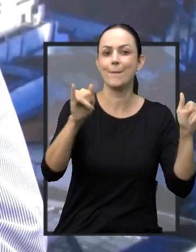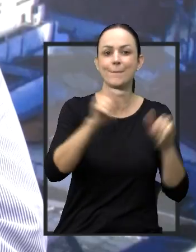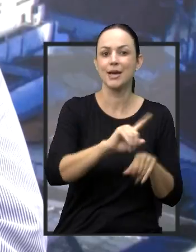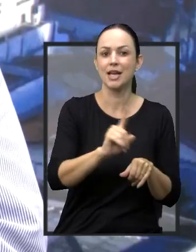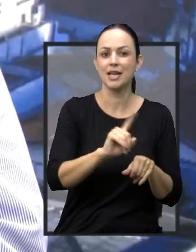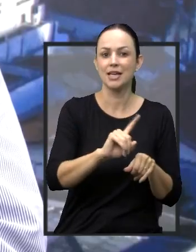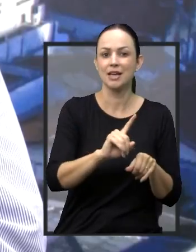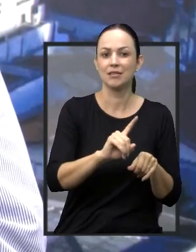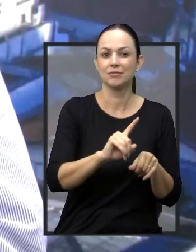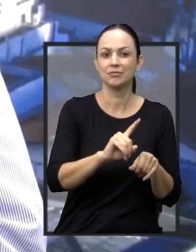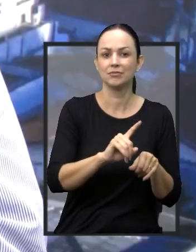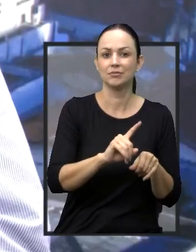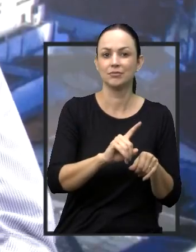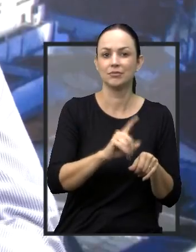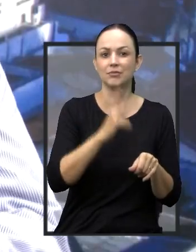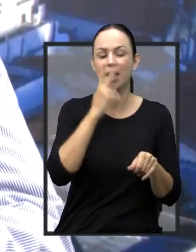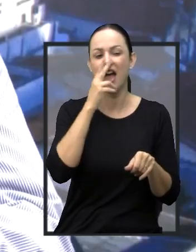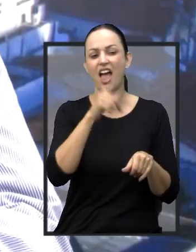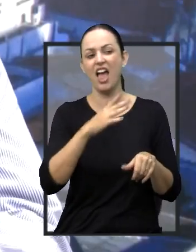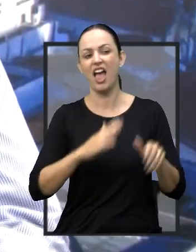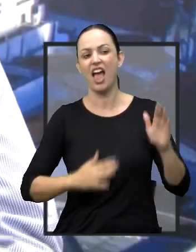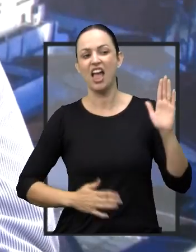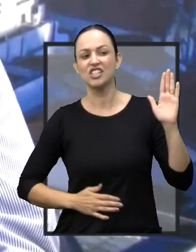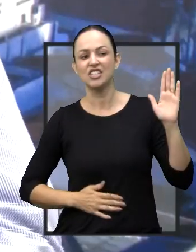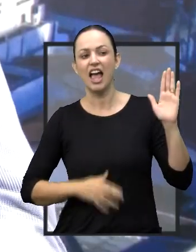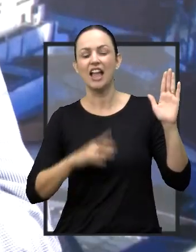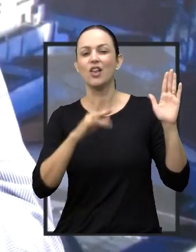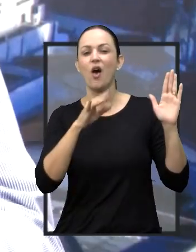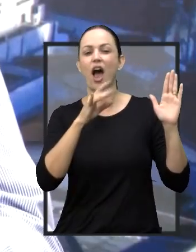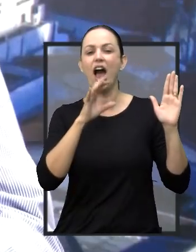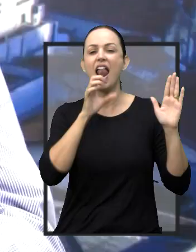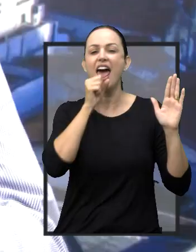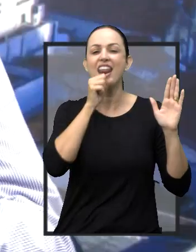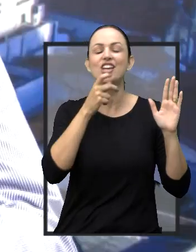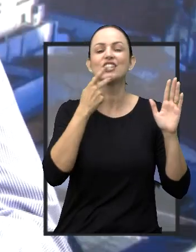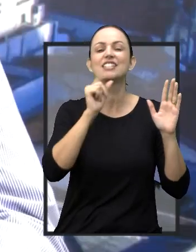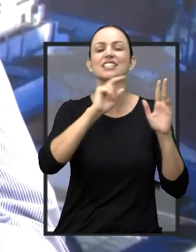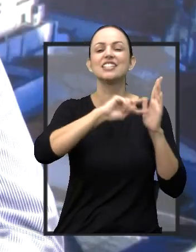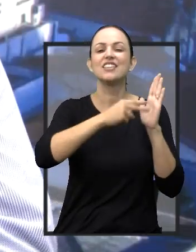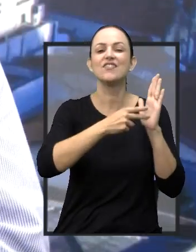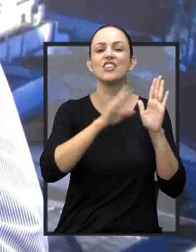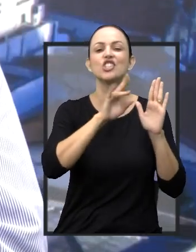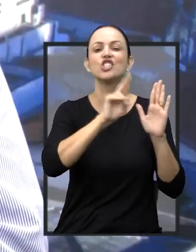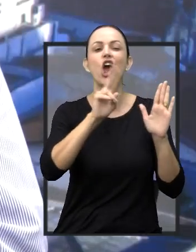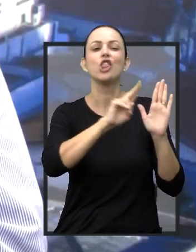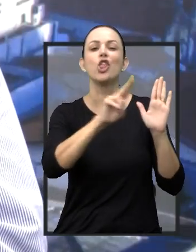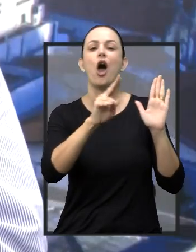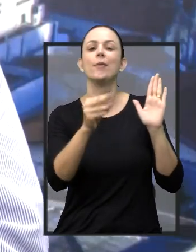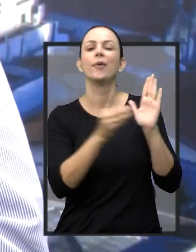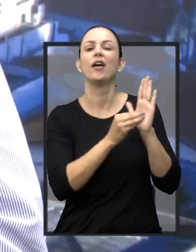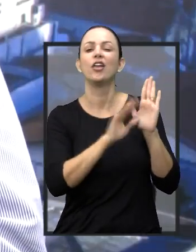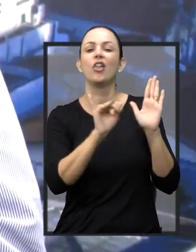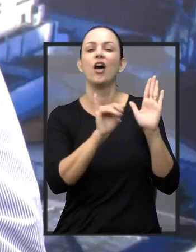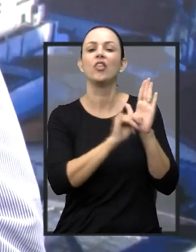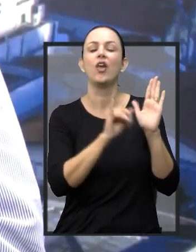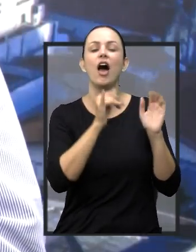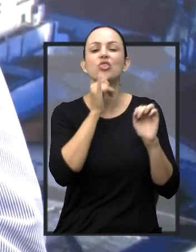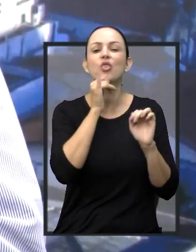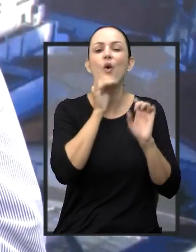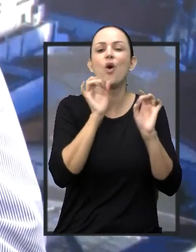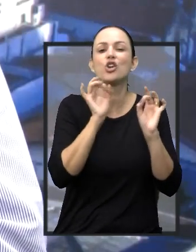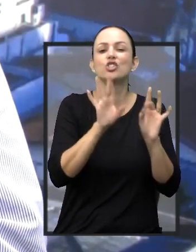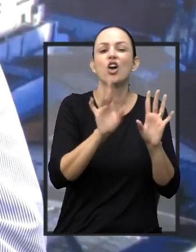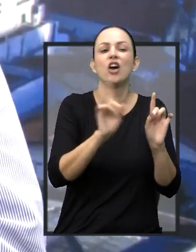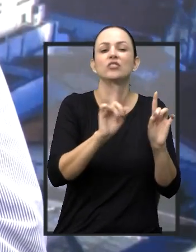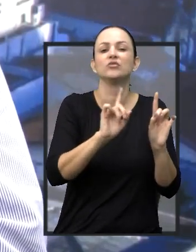e aí ela é uma candidata laranja, não cumpriu a cota, perde os votos do partido, e aí